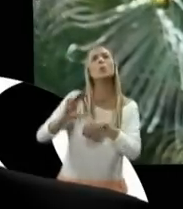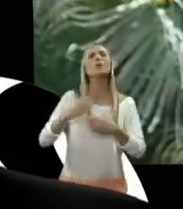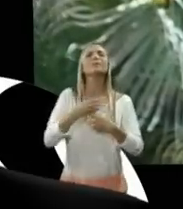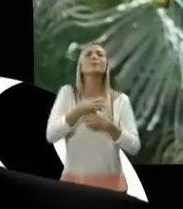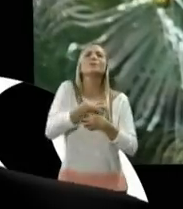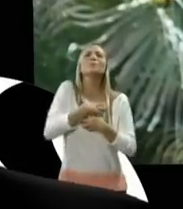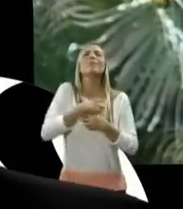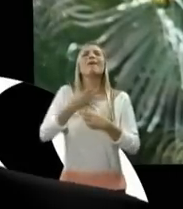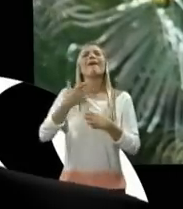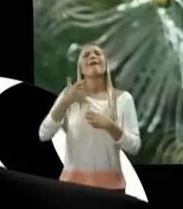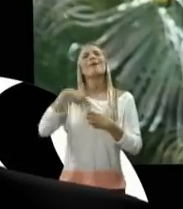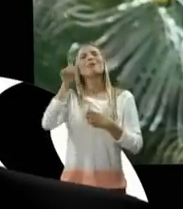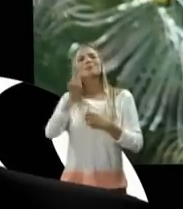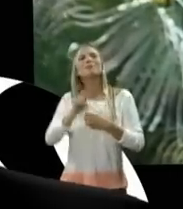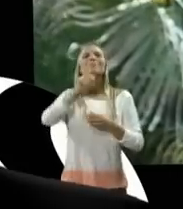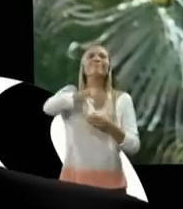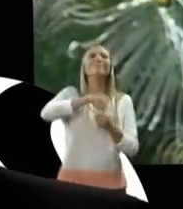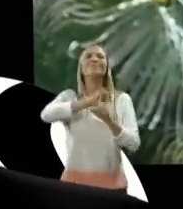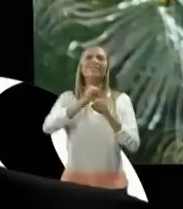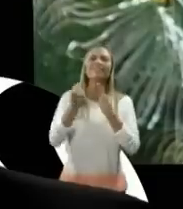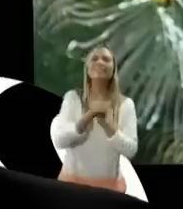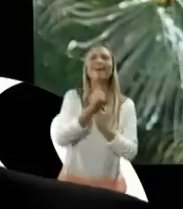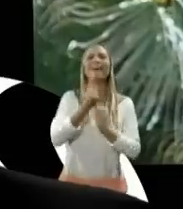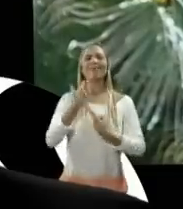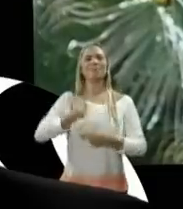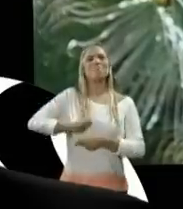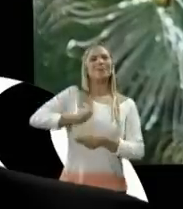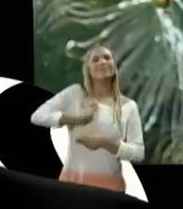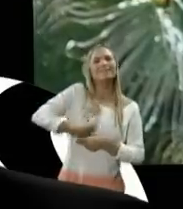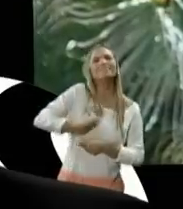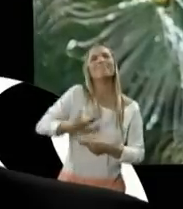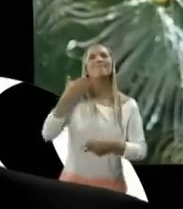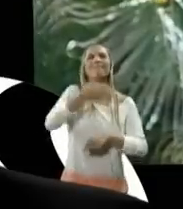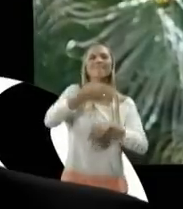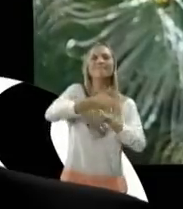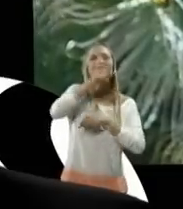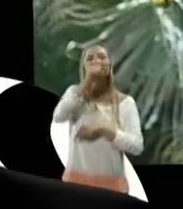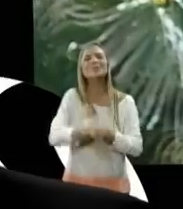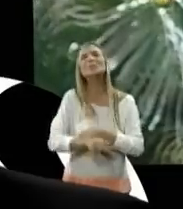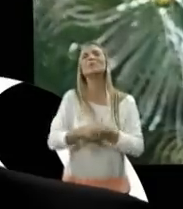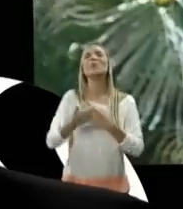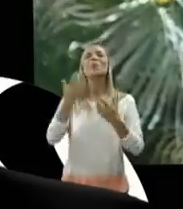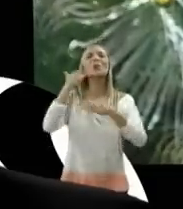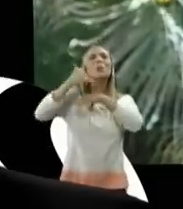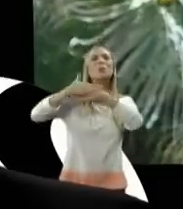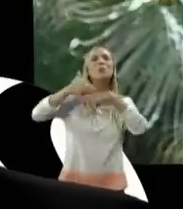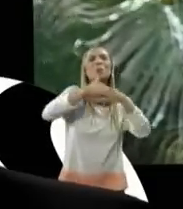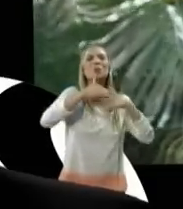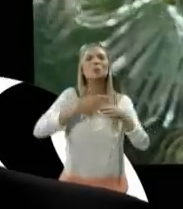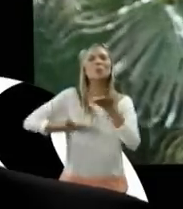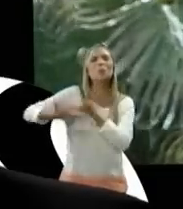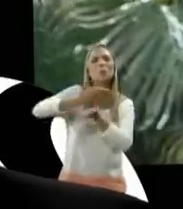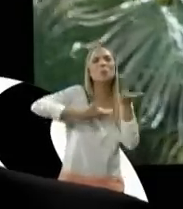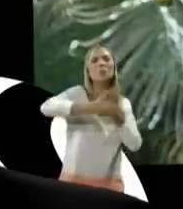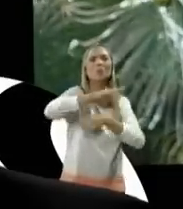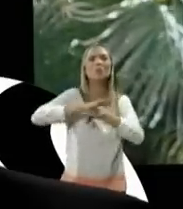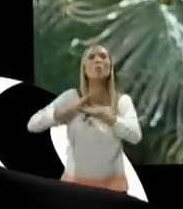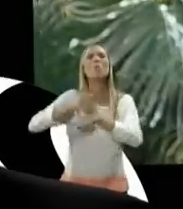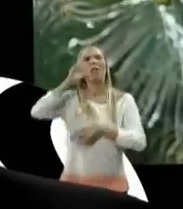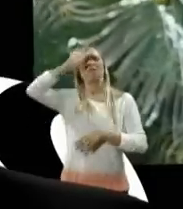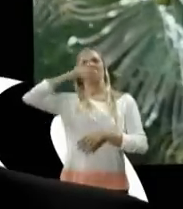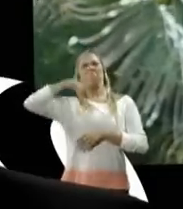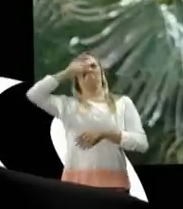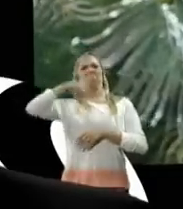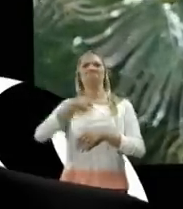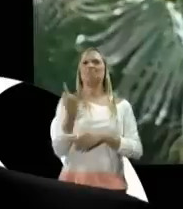de pertencimento à comunidade, da participação, do cuidado que uma pessoa vai ter com o outro, para poder quebrar um pouco essa